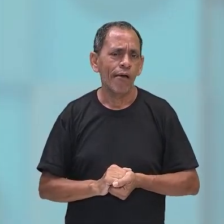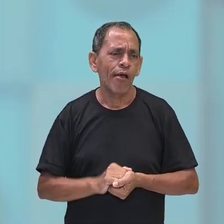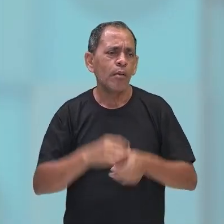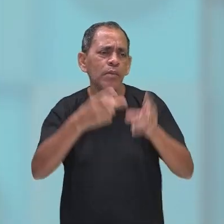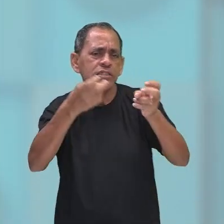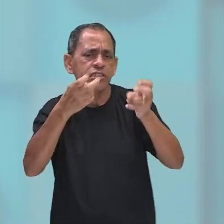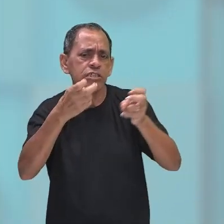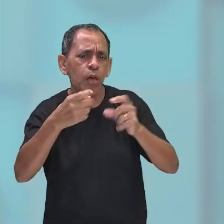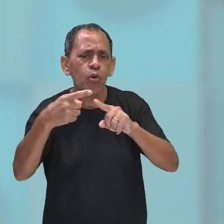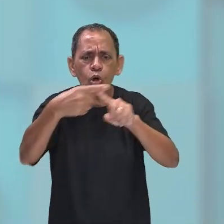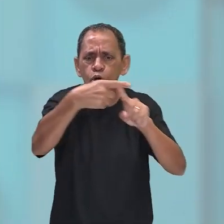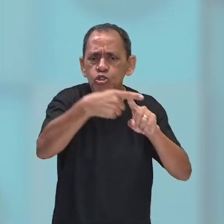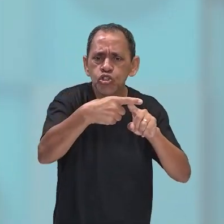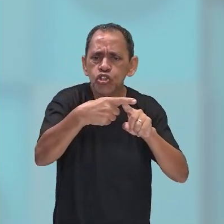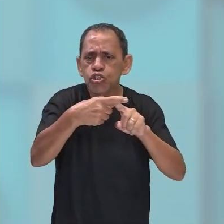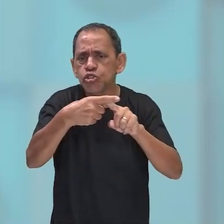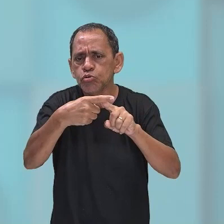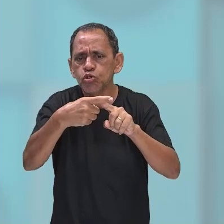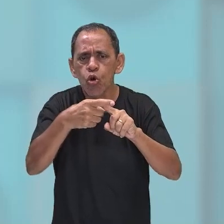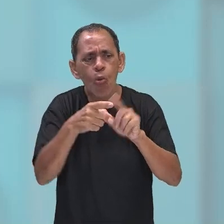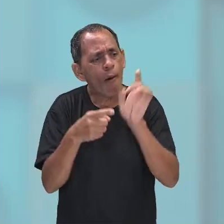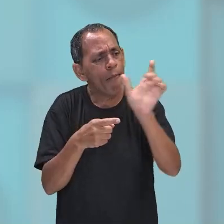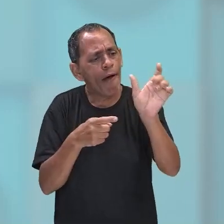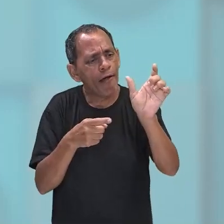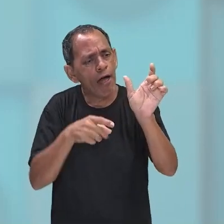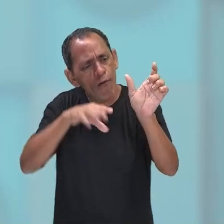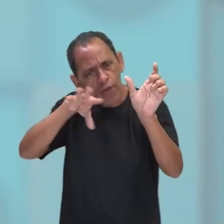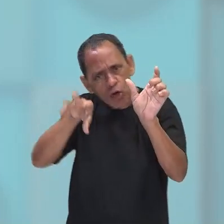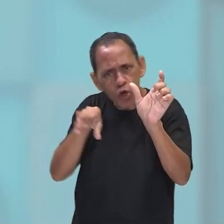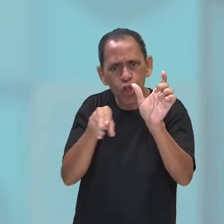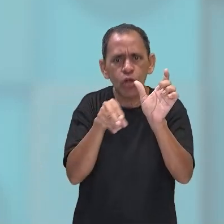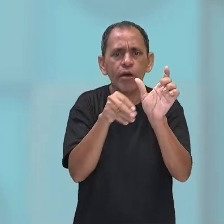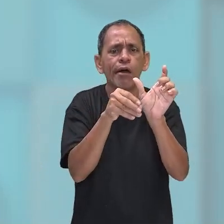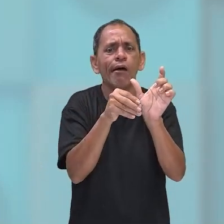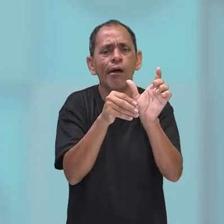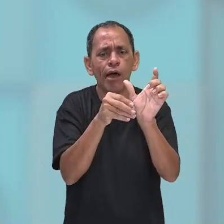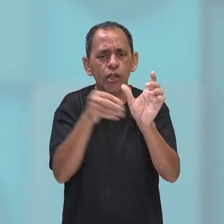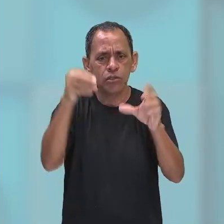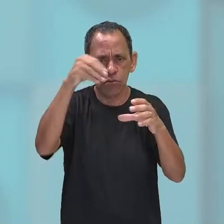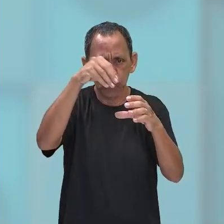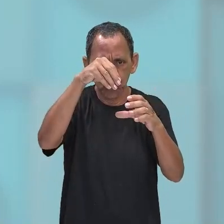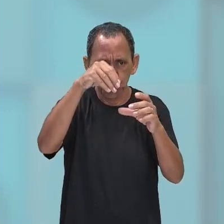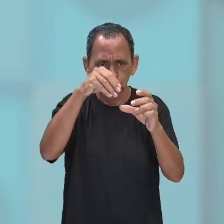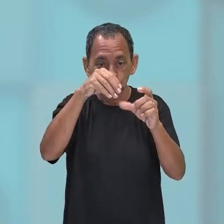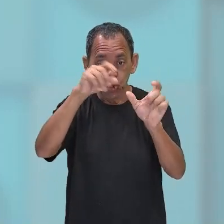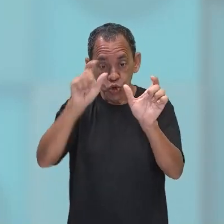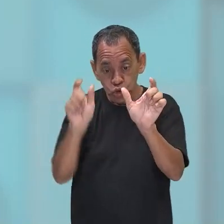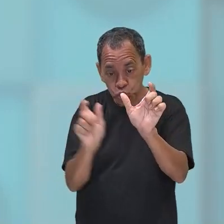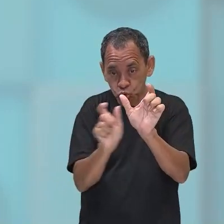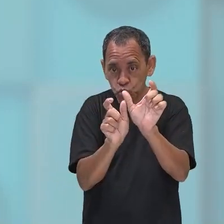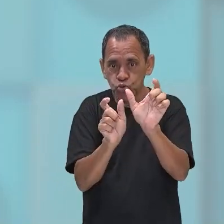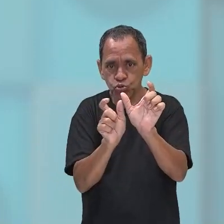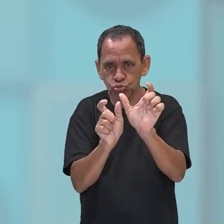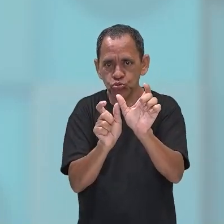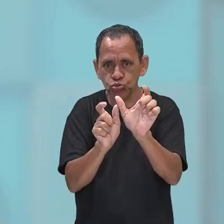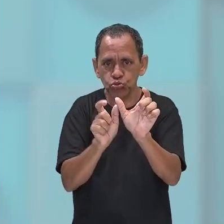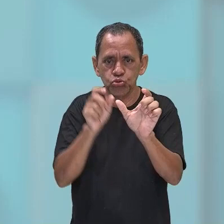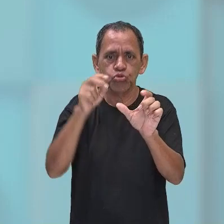termo que é colocado junto ao núcleo, certo? Para trazer uma